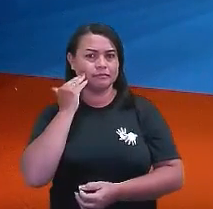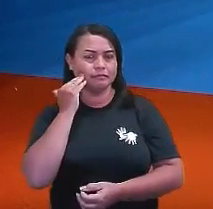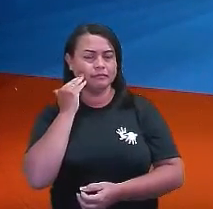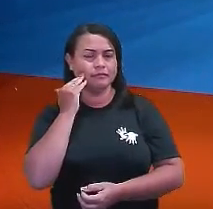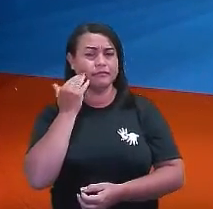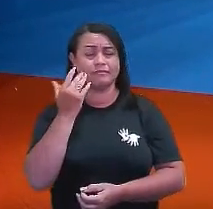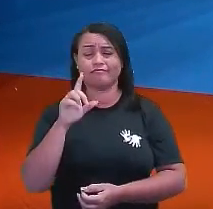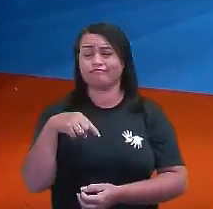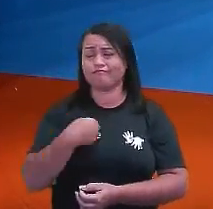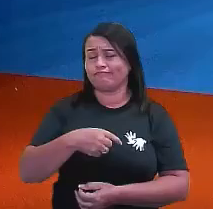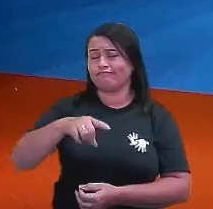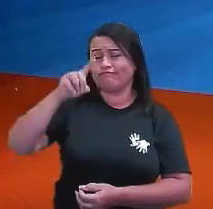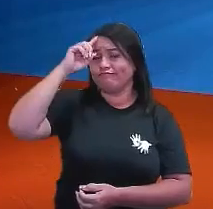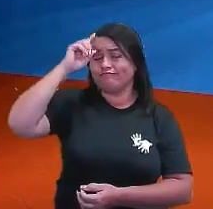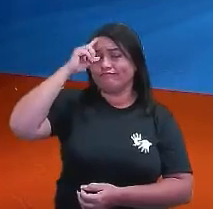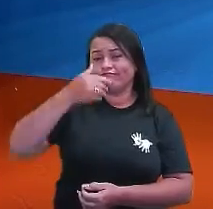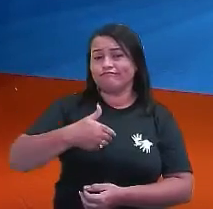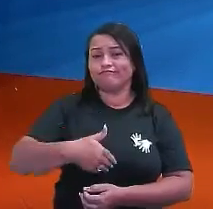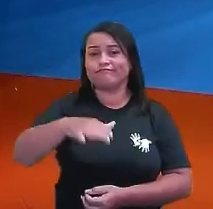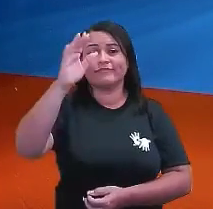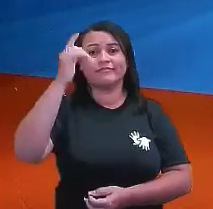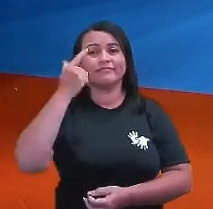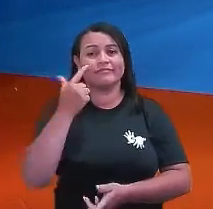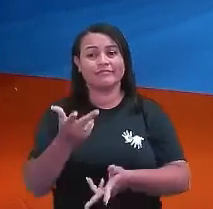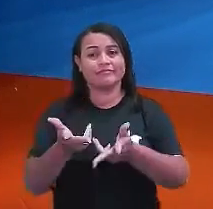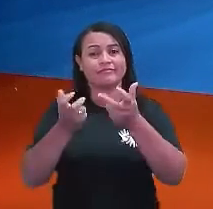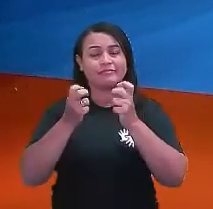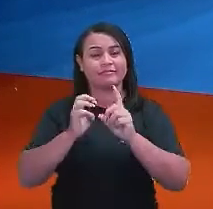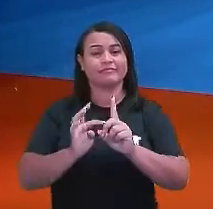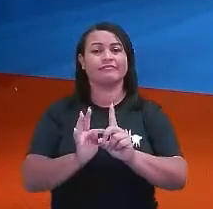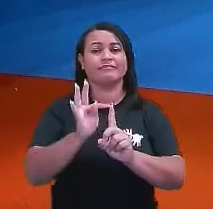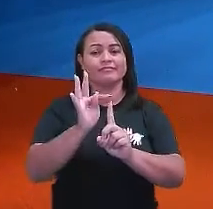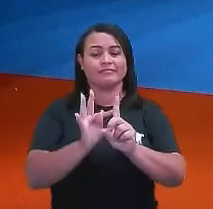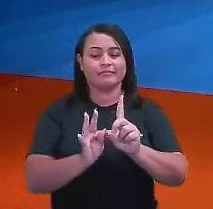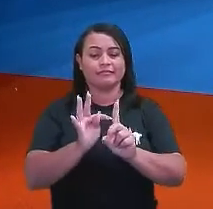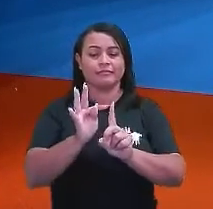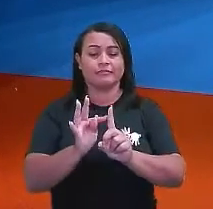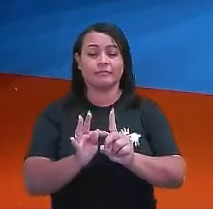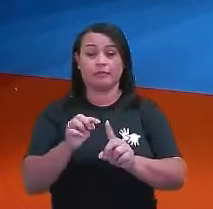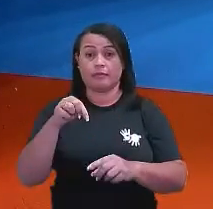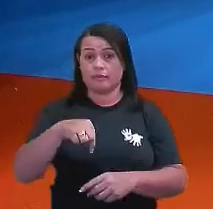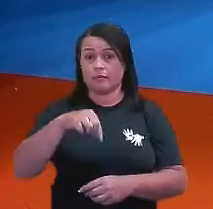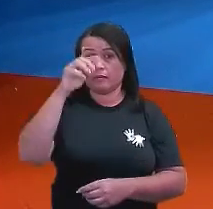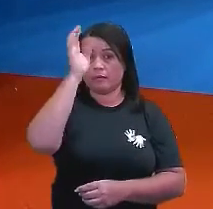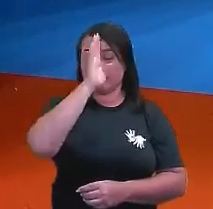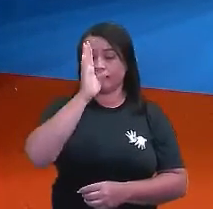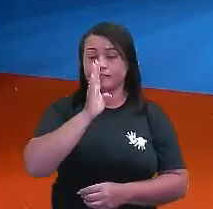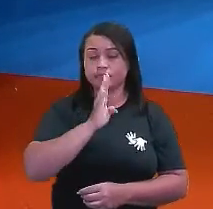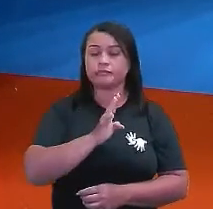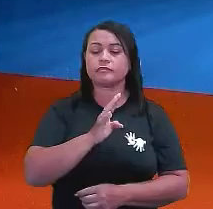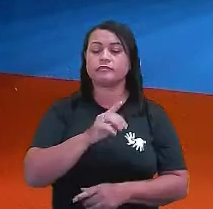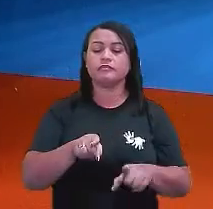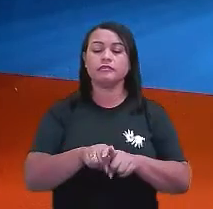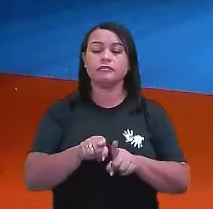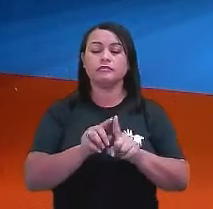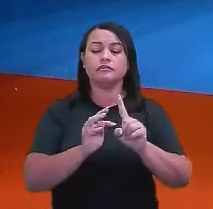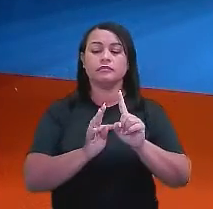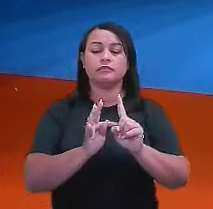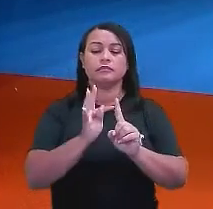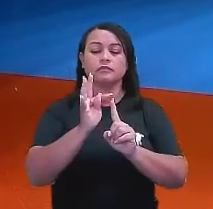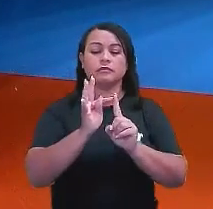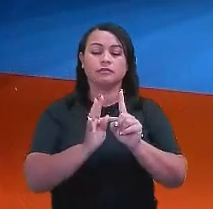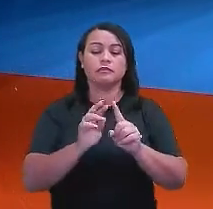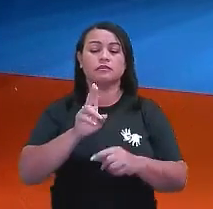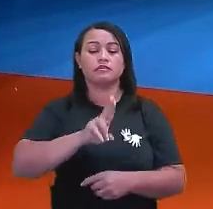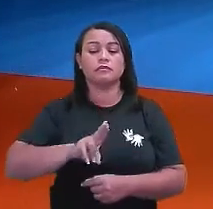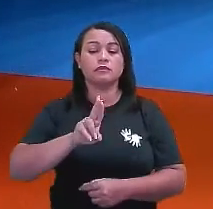né? Nosso dia a dia a gente vai vendo as medidas de temperatura. No Brasil, para medir a temperatura,